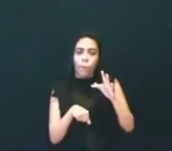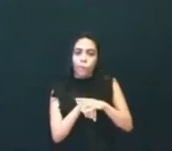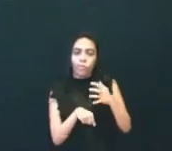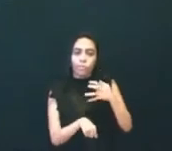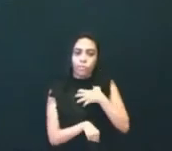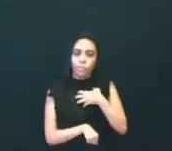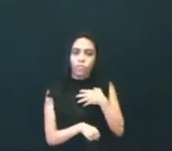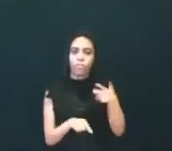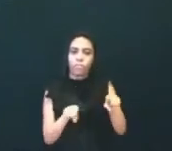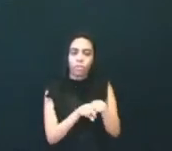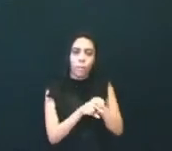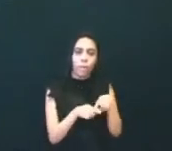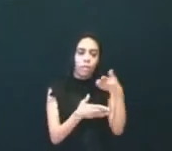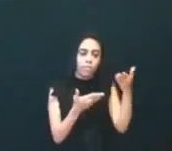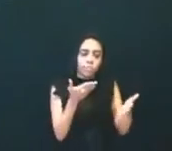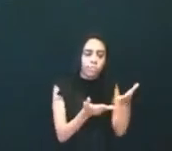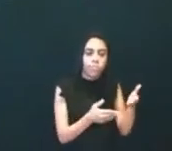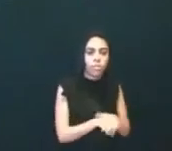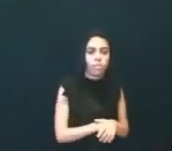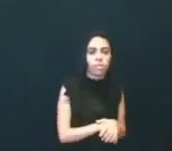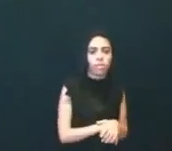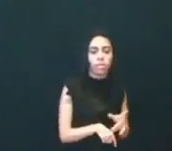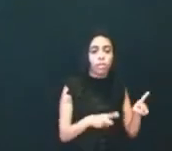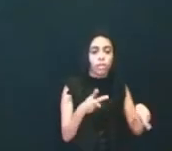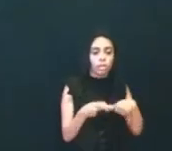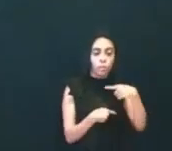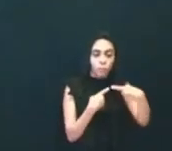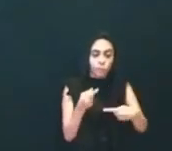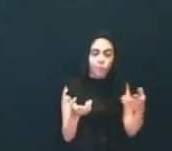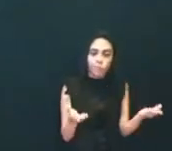e especificamente do tratamento, entrando aí no transplante de medula óssea.